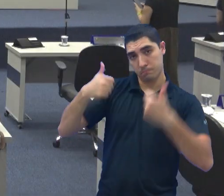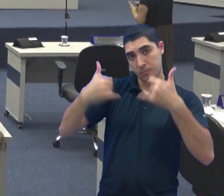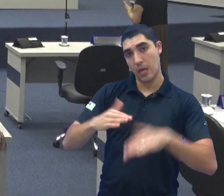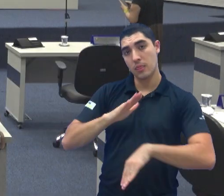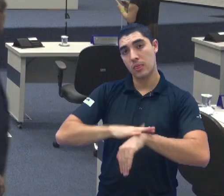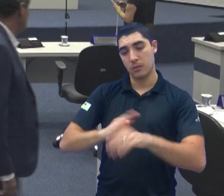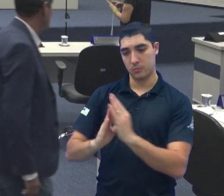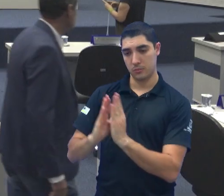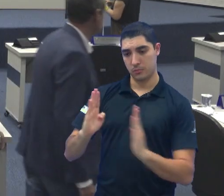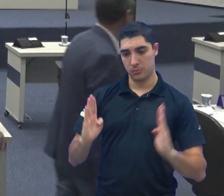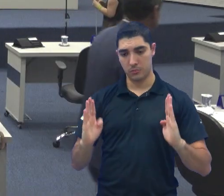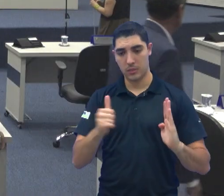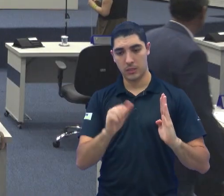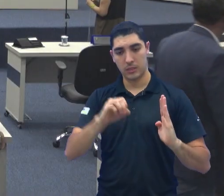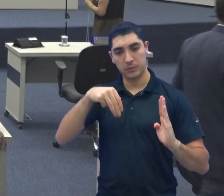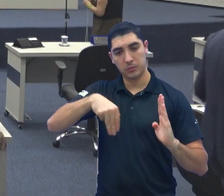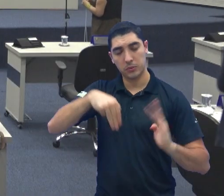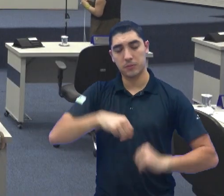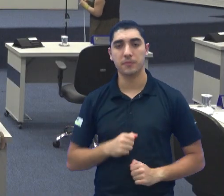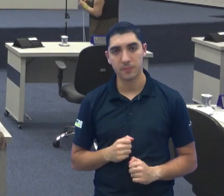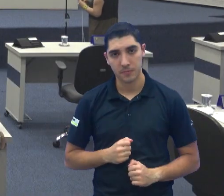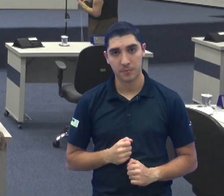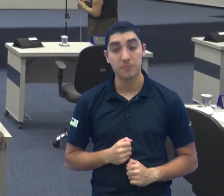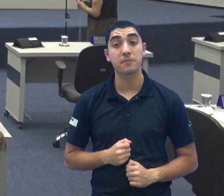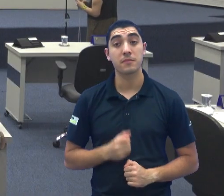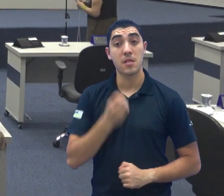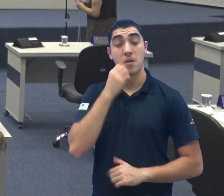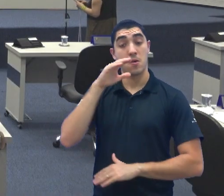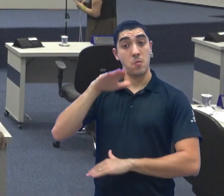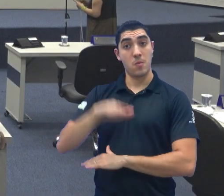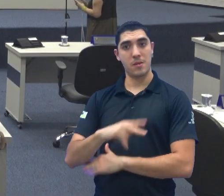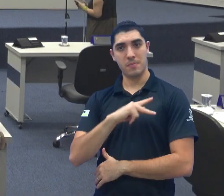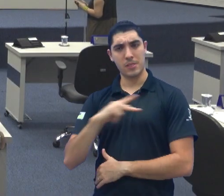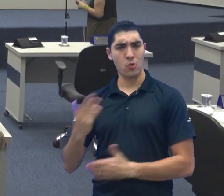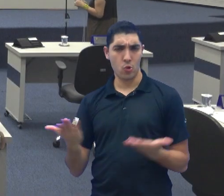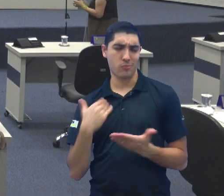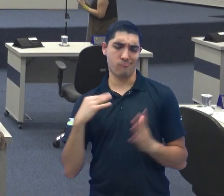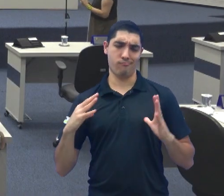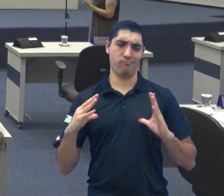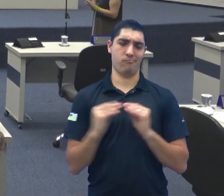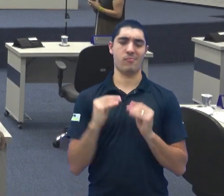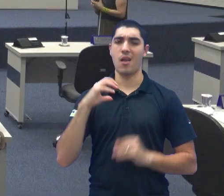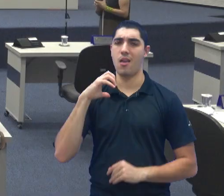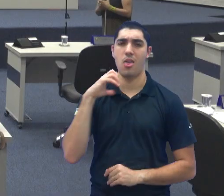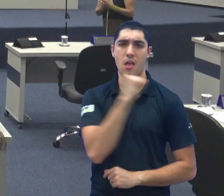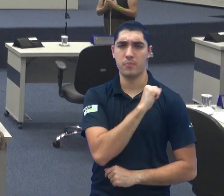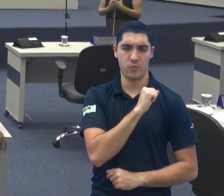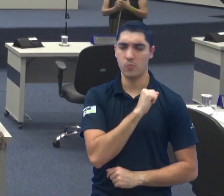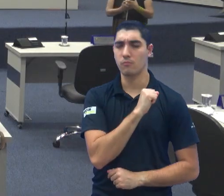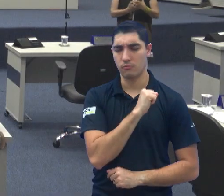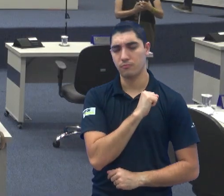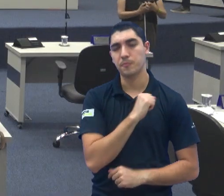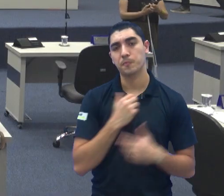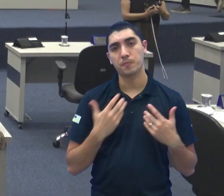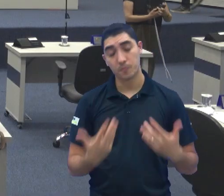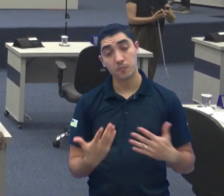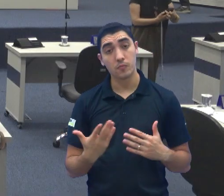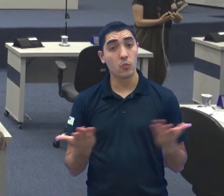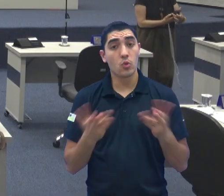vereador. Boa tarde, presidente. Vou ser rápido hoje, não vou usar os 10 minutos. O nosso assunto aqui é